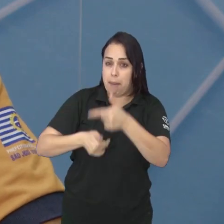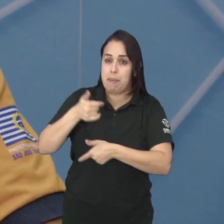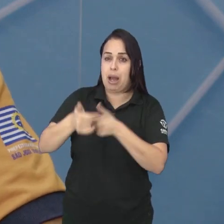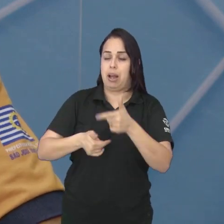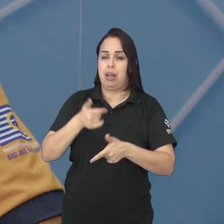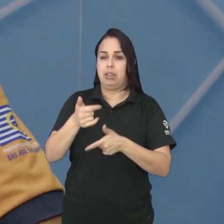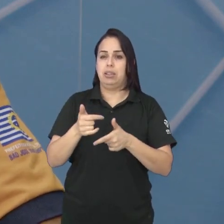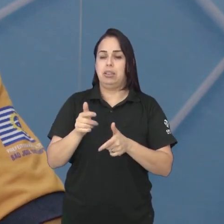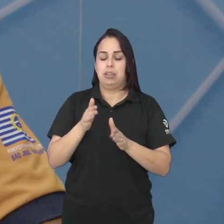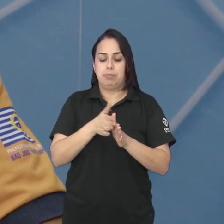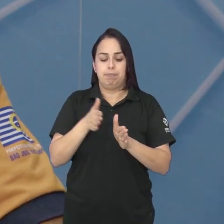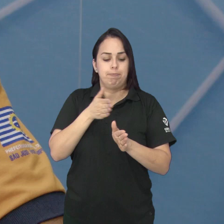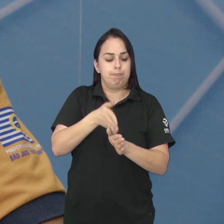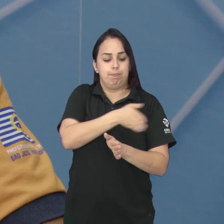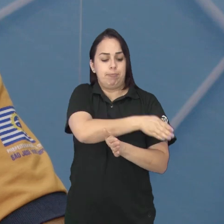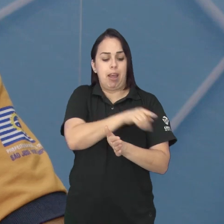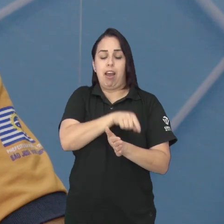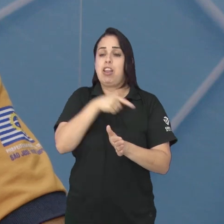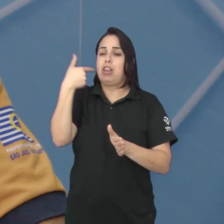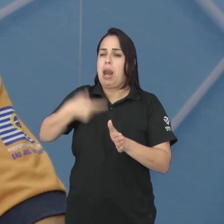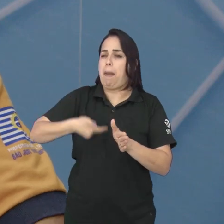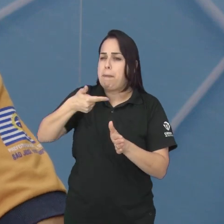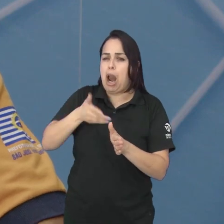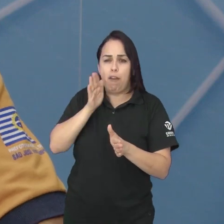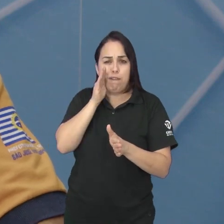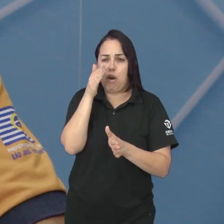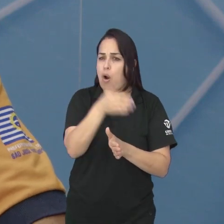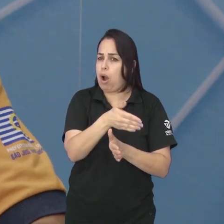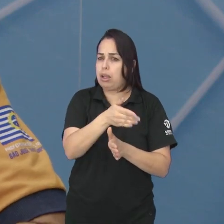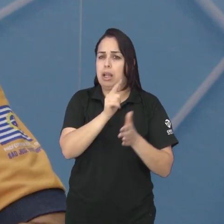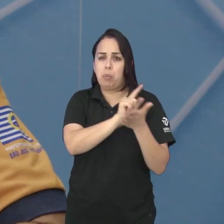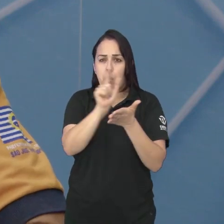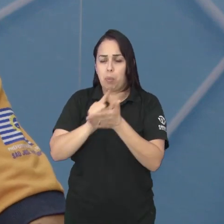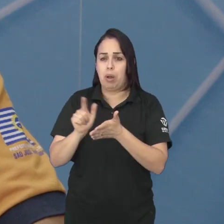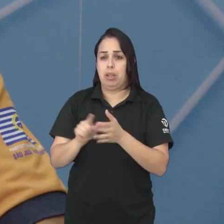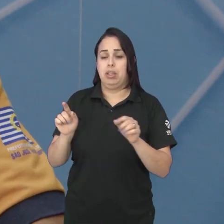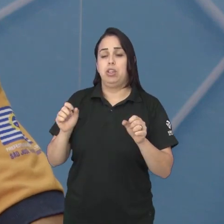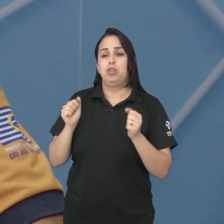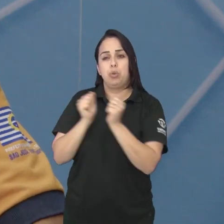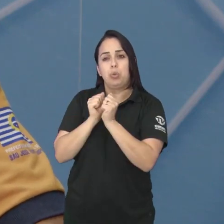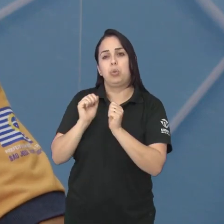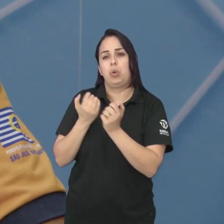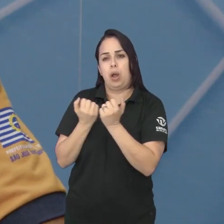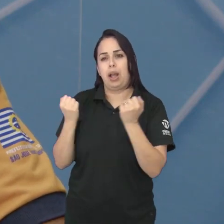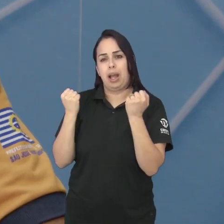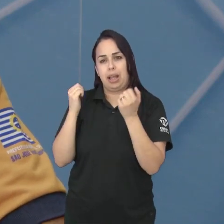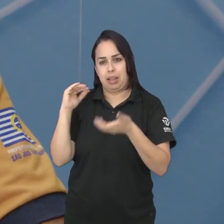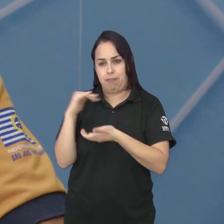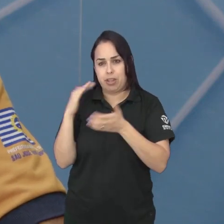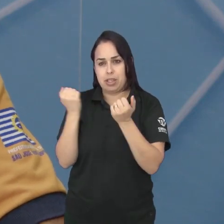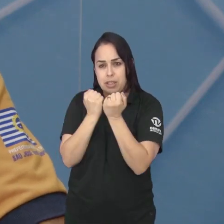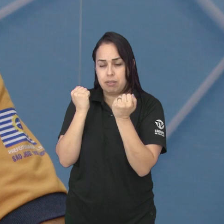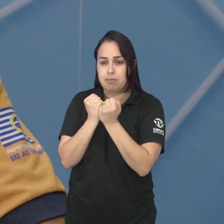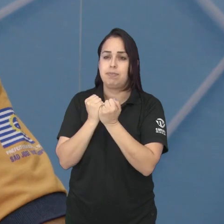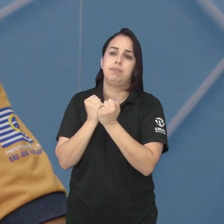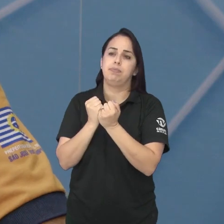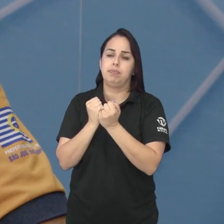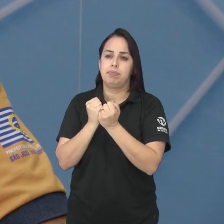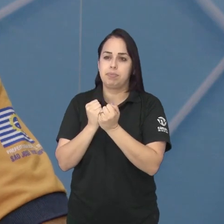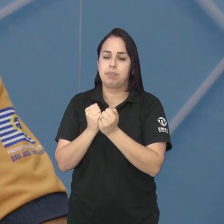né, fora do período de chuva, e então a Defesa Civil acompanha, a Defesa Civil sugere, a Defesa